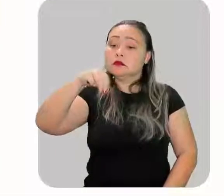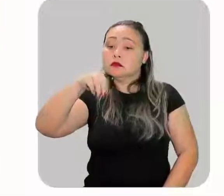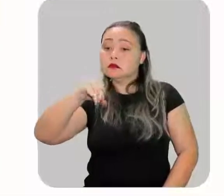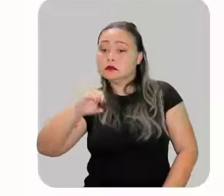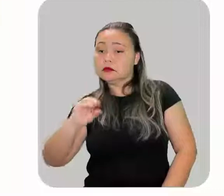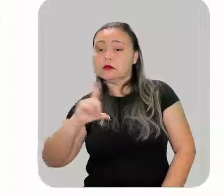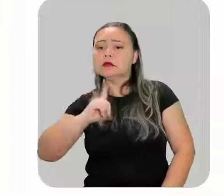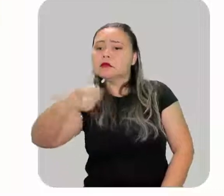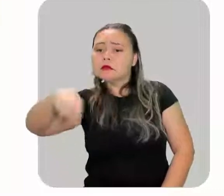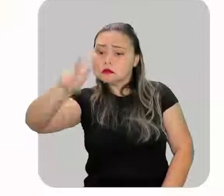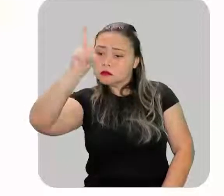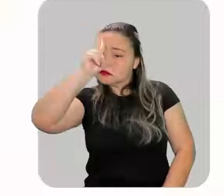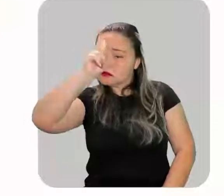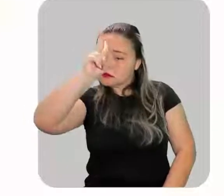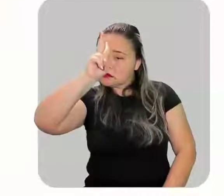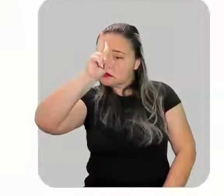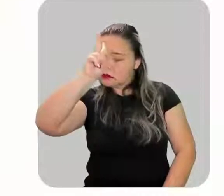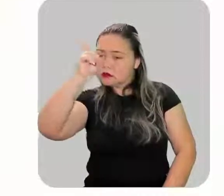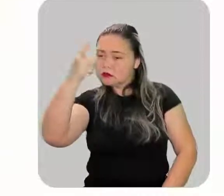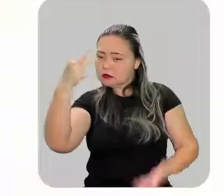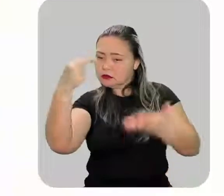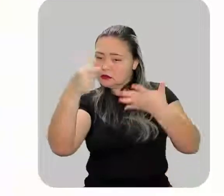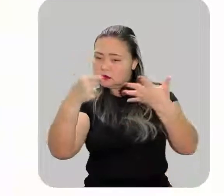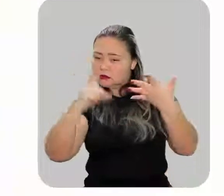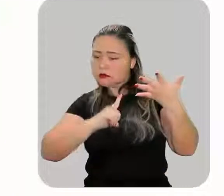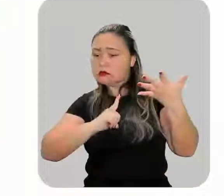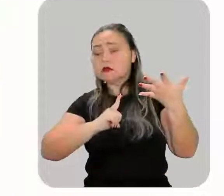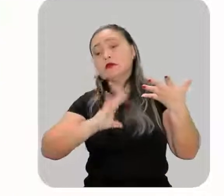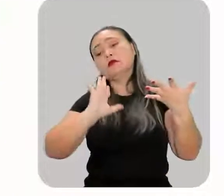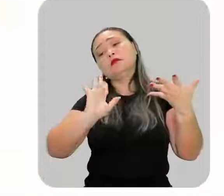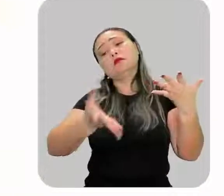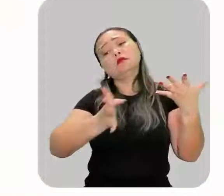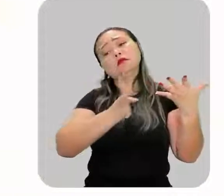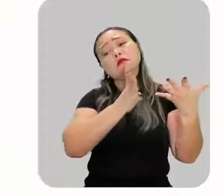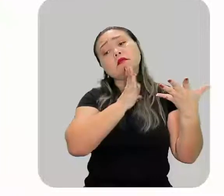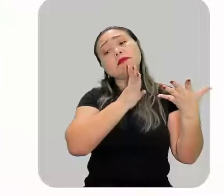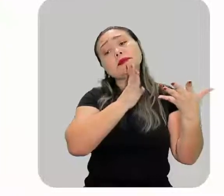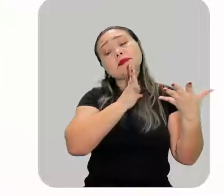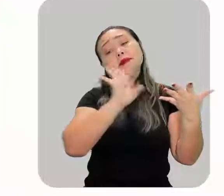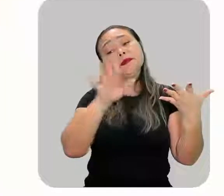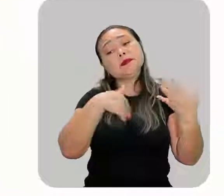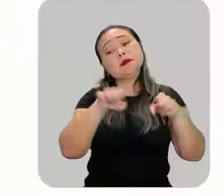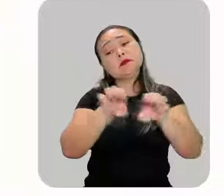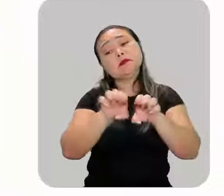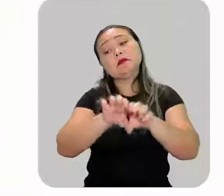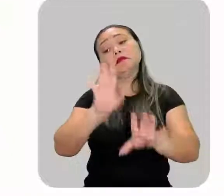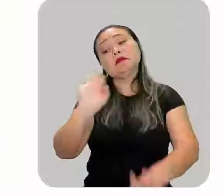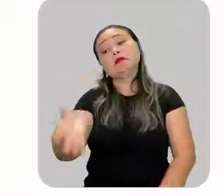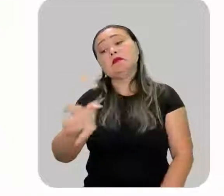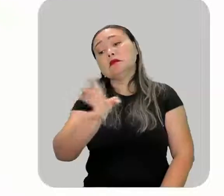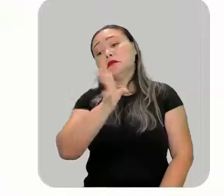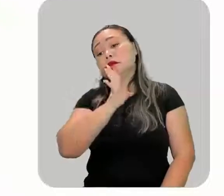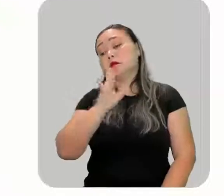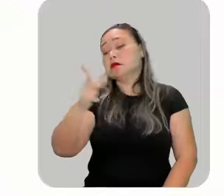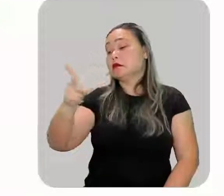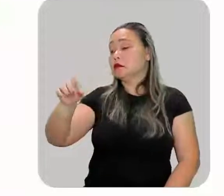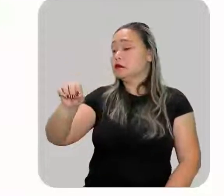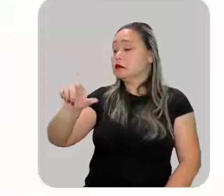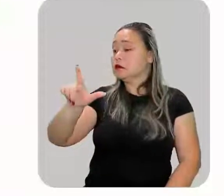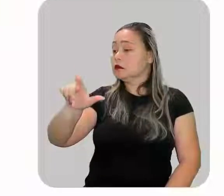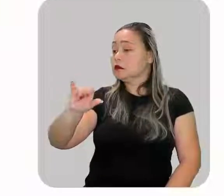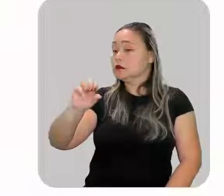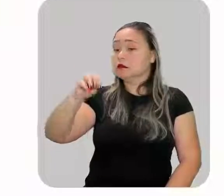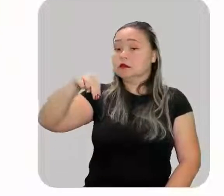que vocês lembram de alguns fatores? Bom, a gente já disse que a gente já conhece equação, a gente já conhece polinômio, Né? Então, para juntar